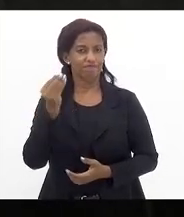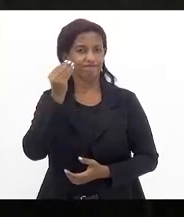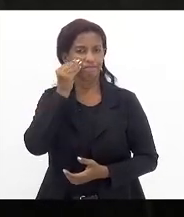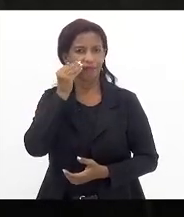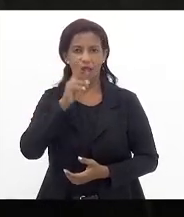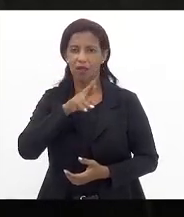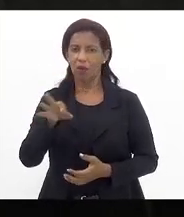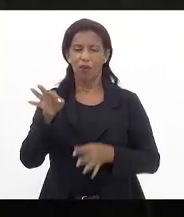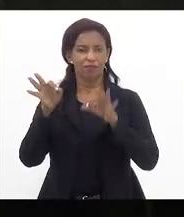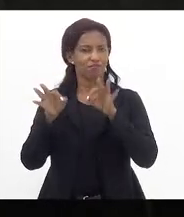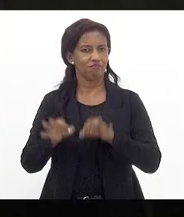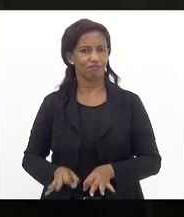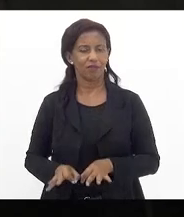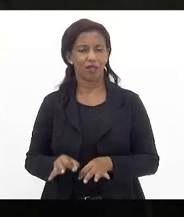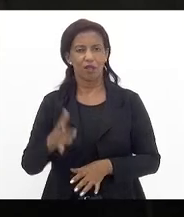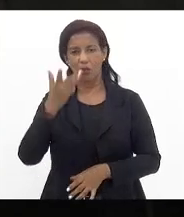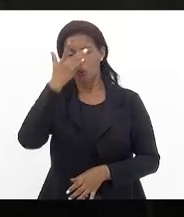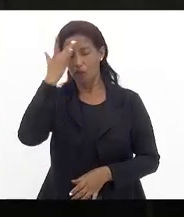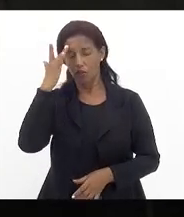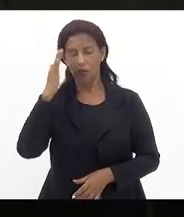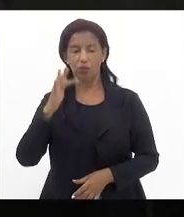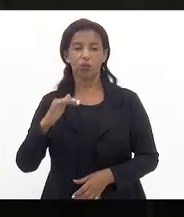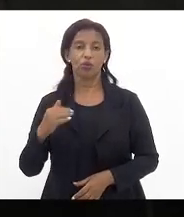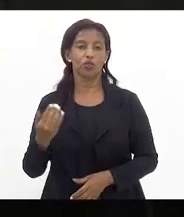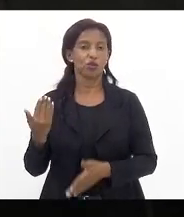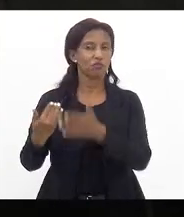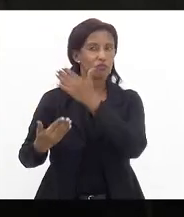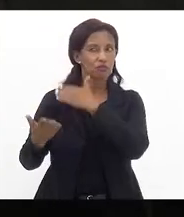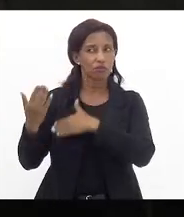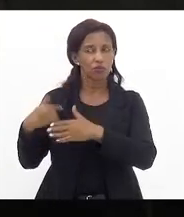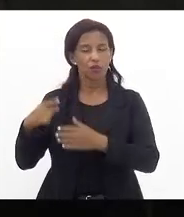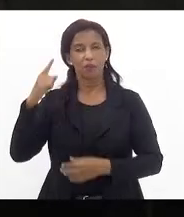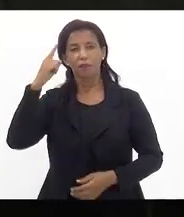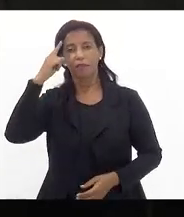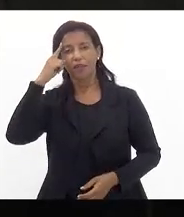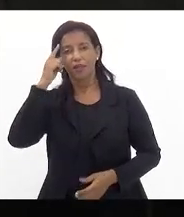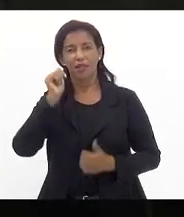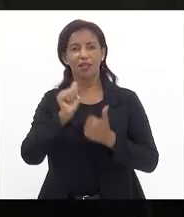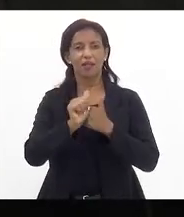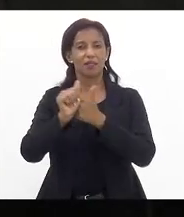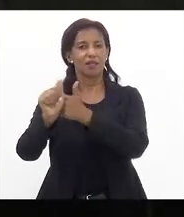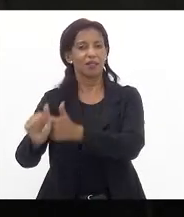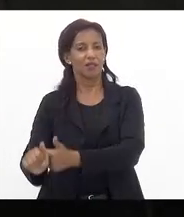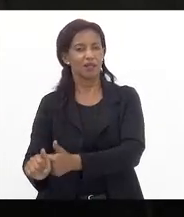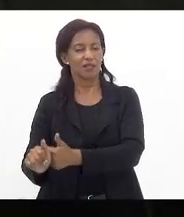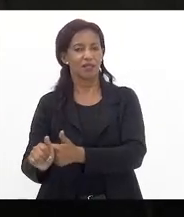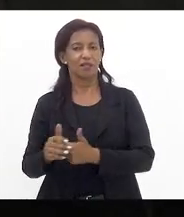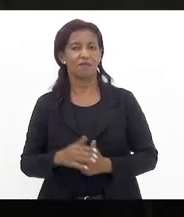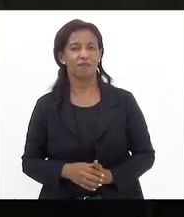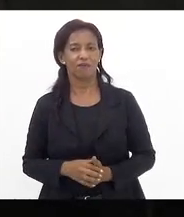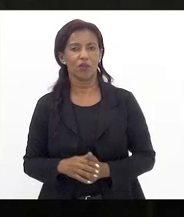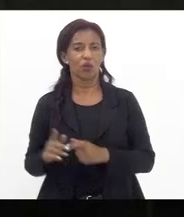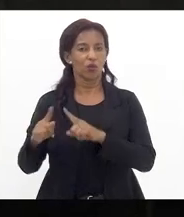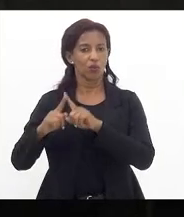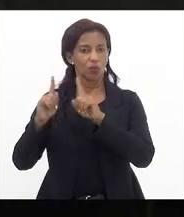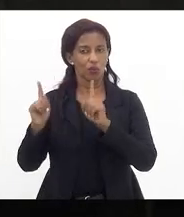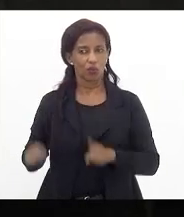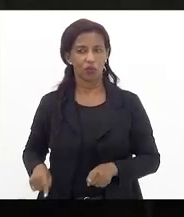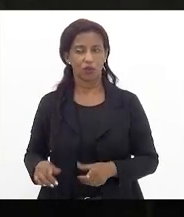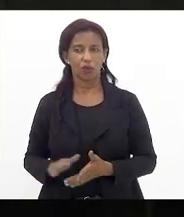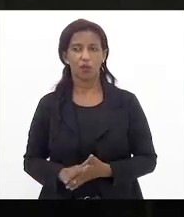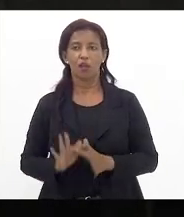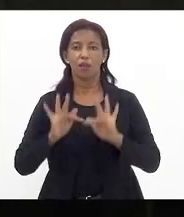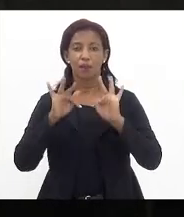é justa com aqueles que um dia pensarem em seguir a uma carreira no serviço público. E,